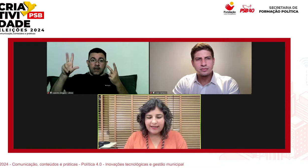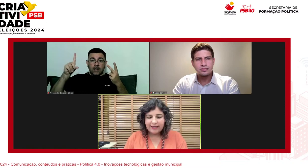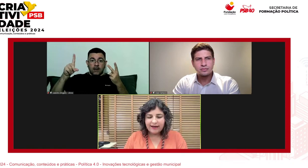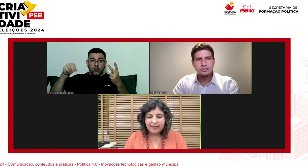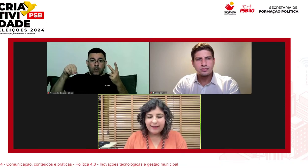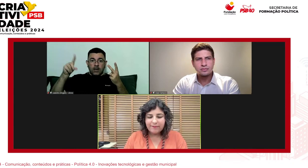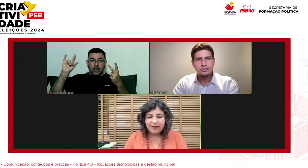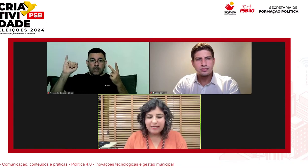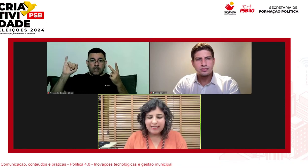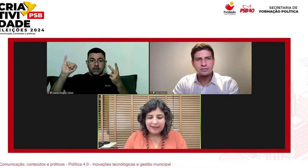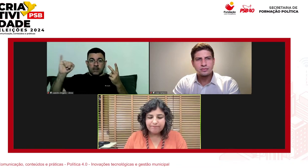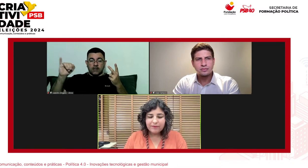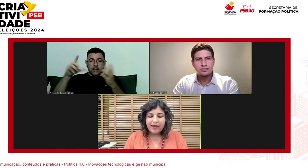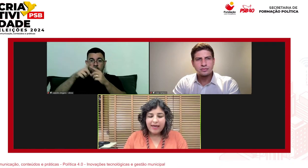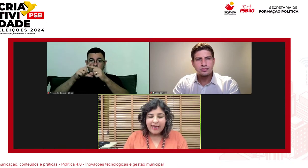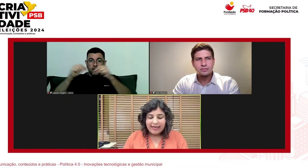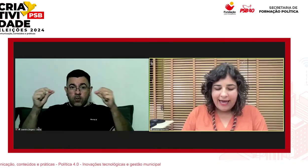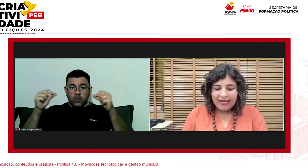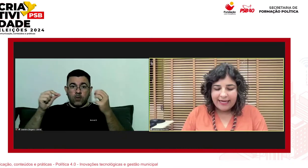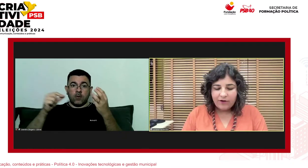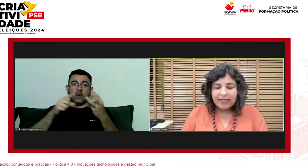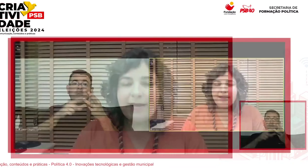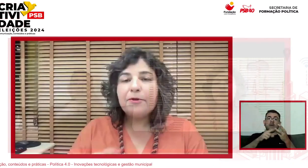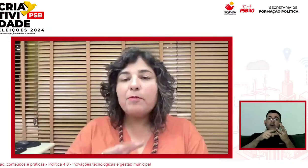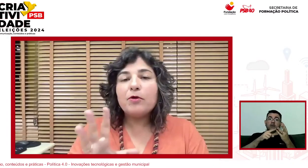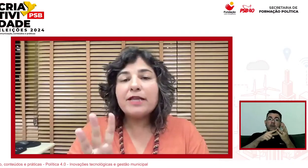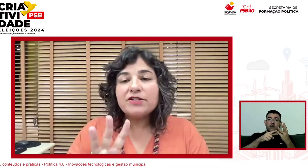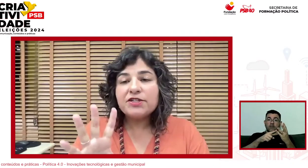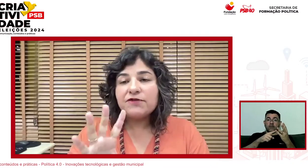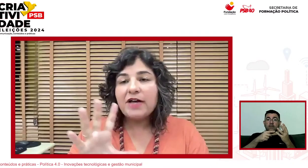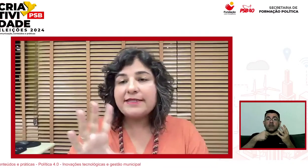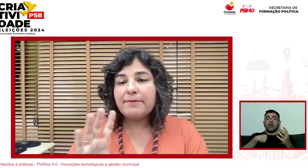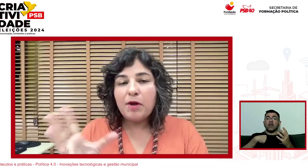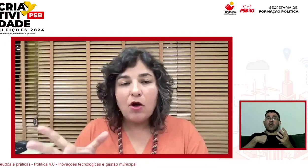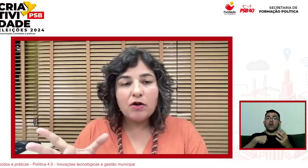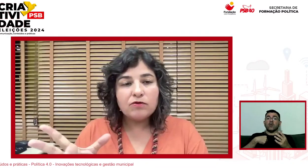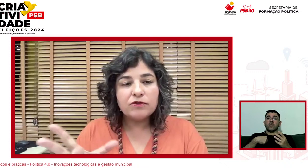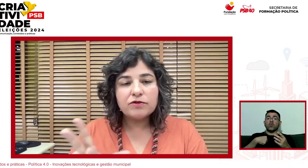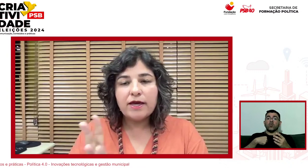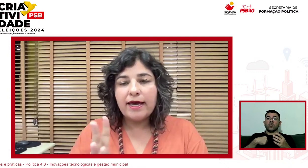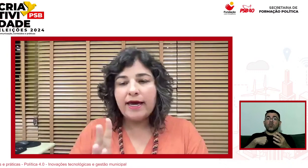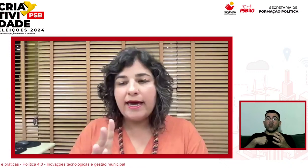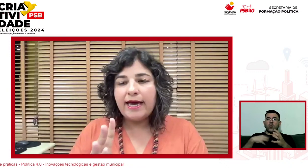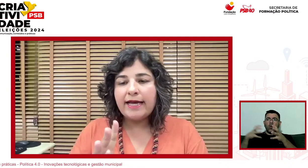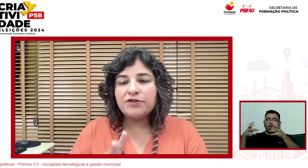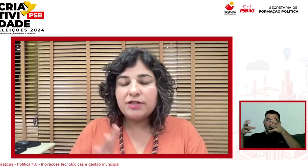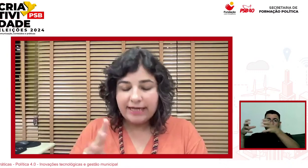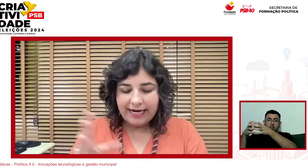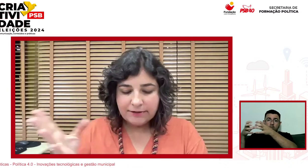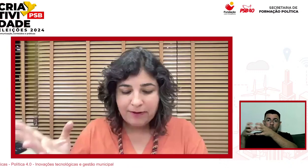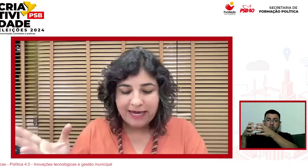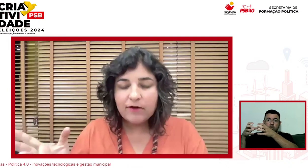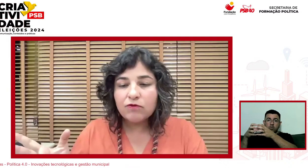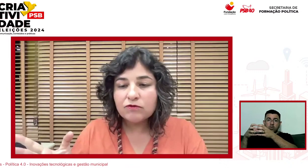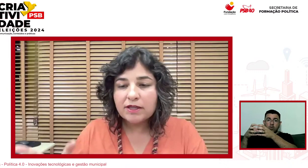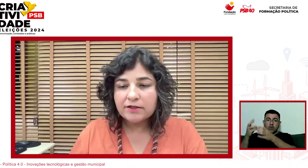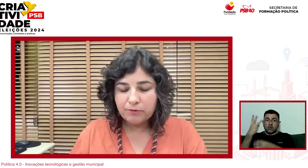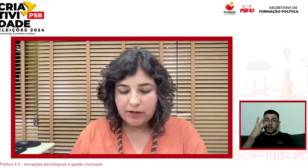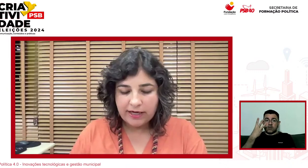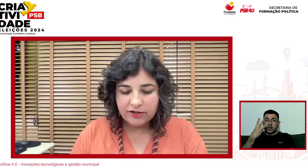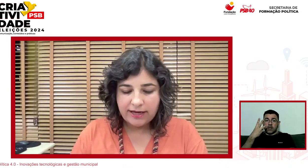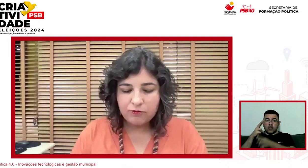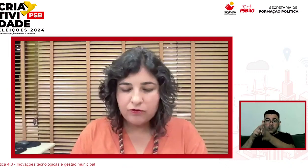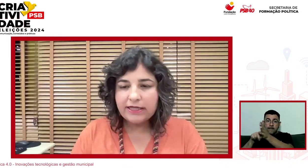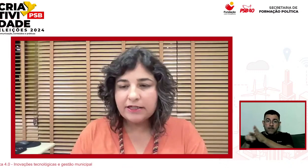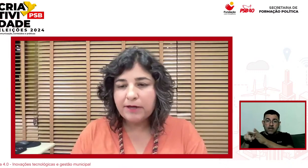Catarina Itapemirim E aí eu queria propor da gente fazer blocos eh de três perguntas